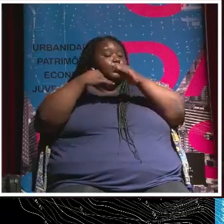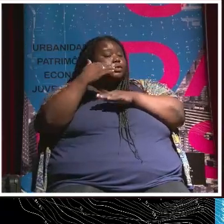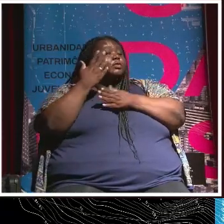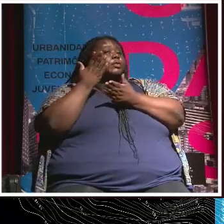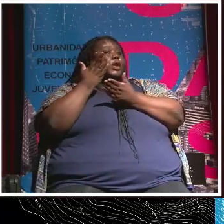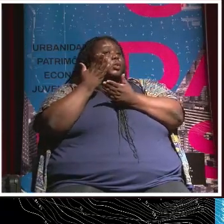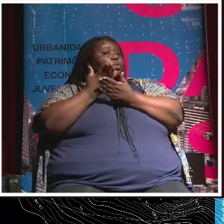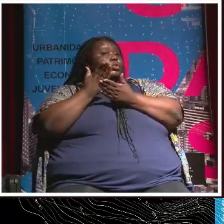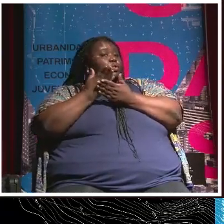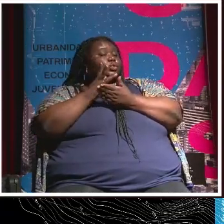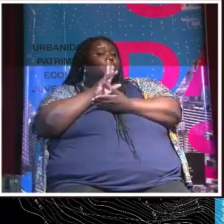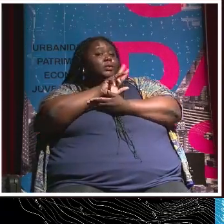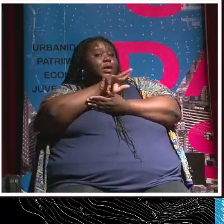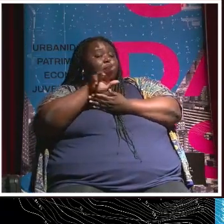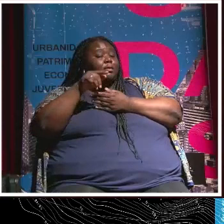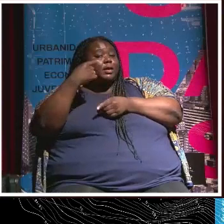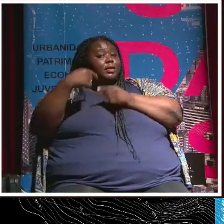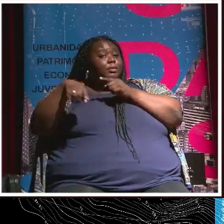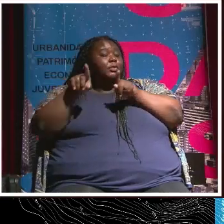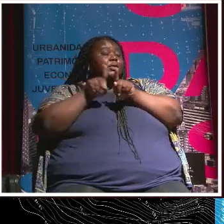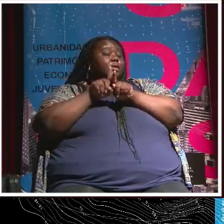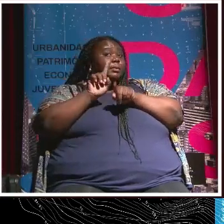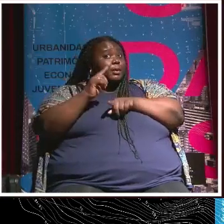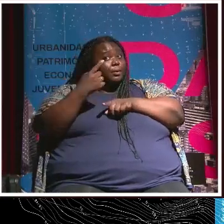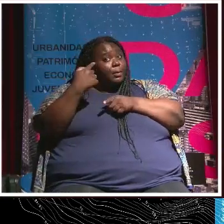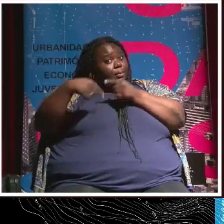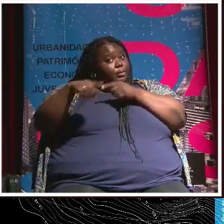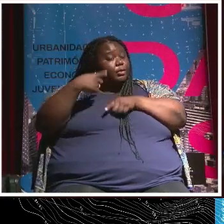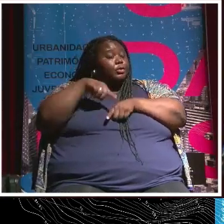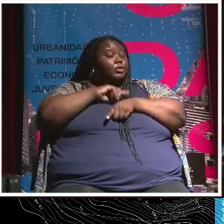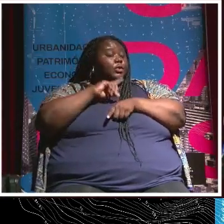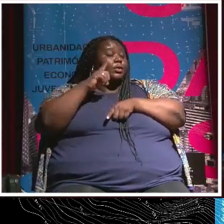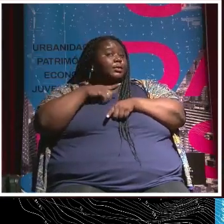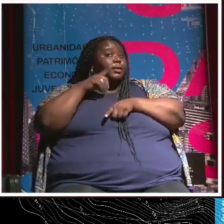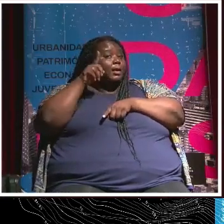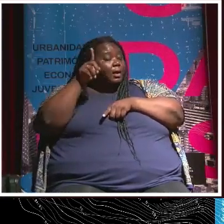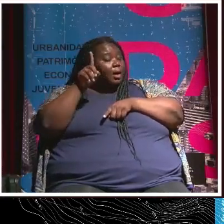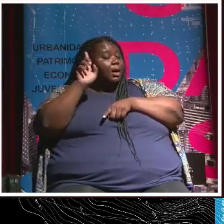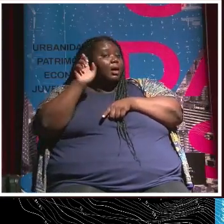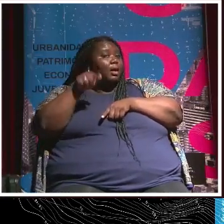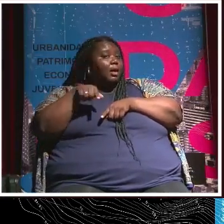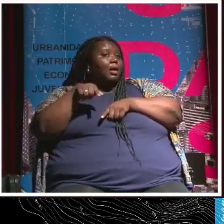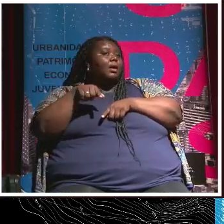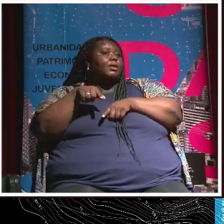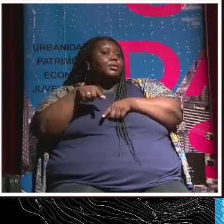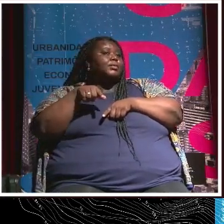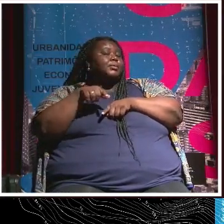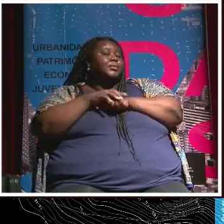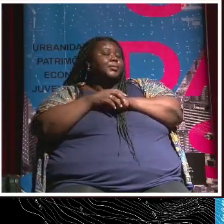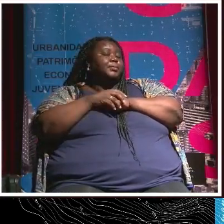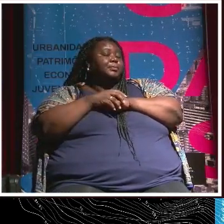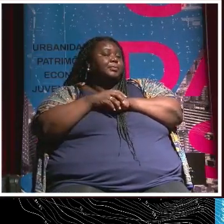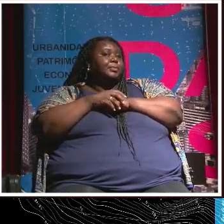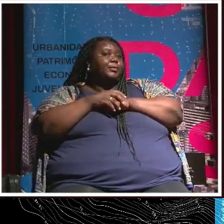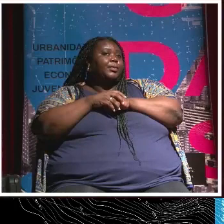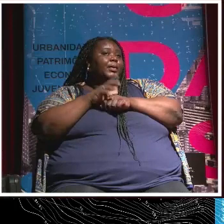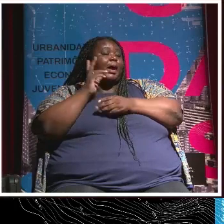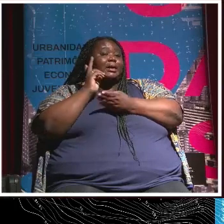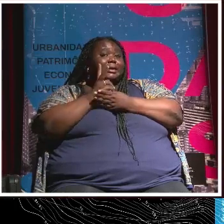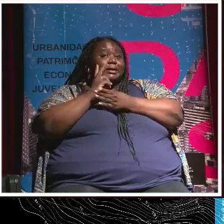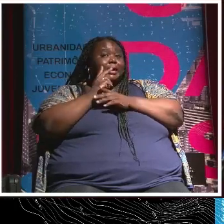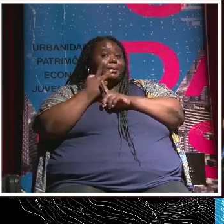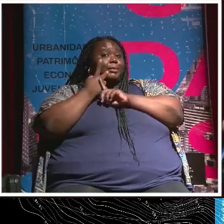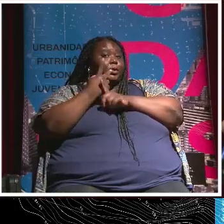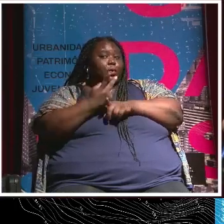para as diversas políticas e, obviamente, uma das políticas que a gente tem um grande apreço e está sempre em